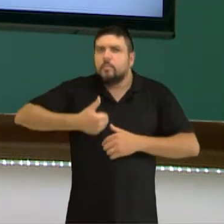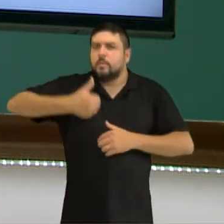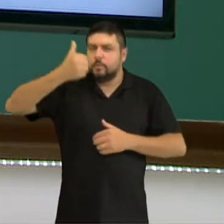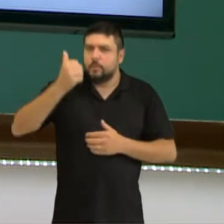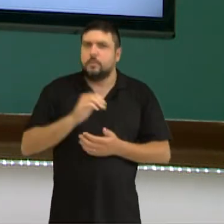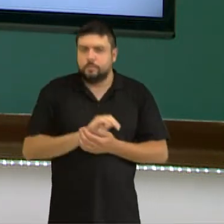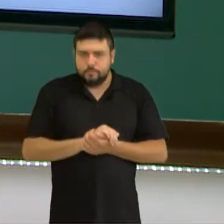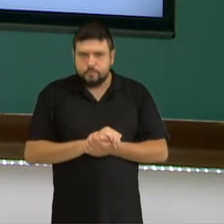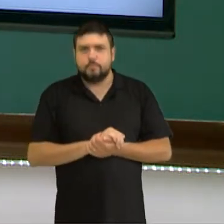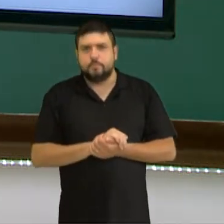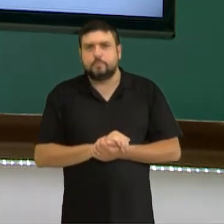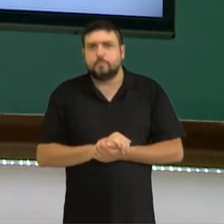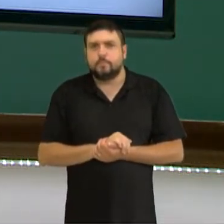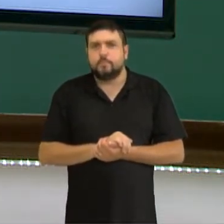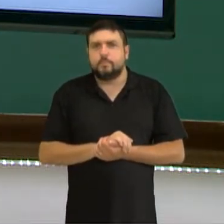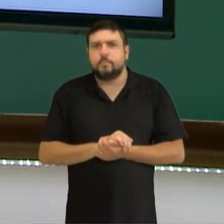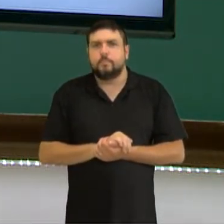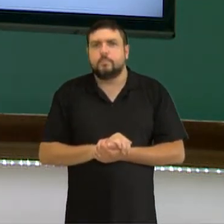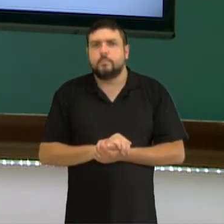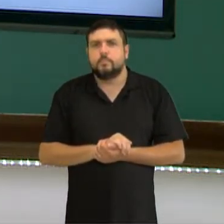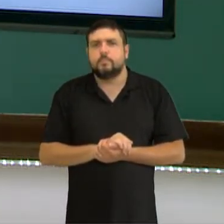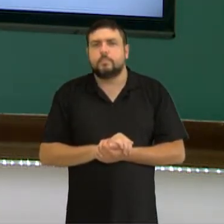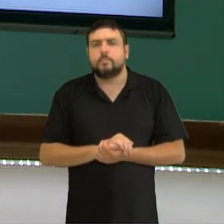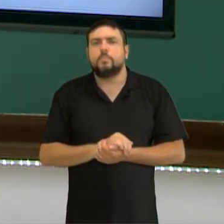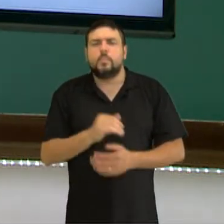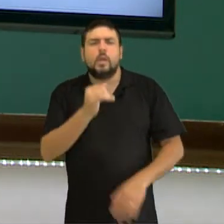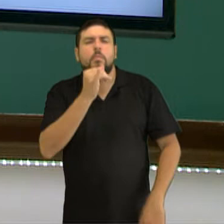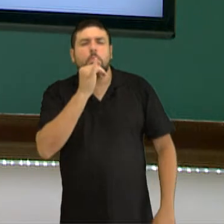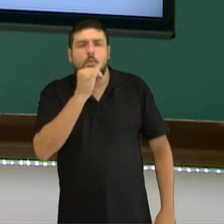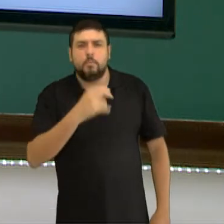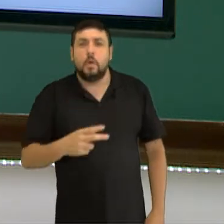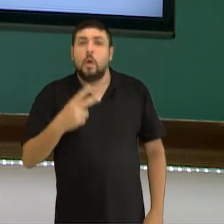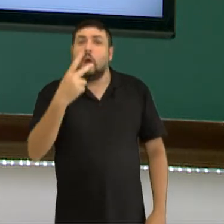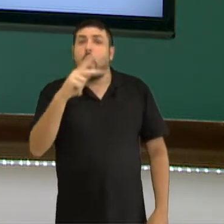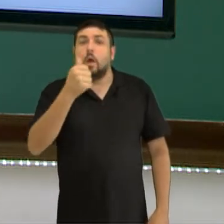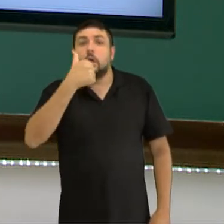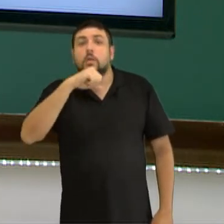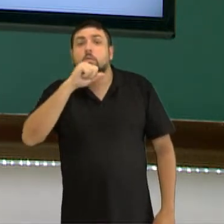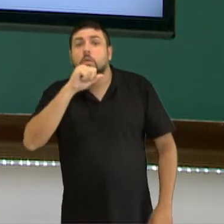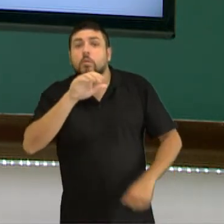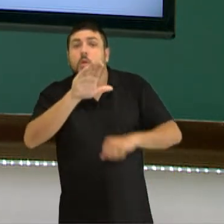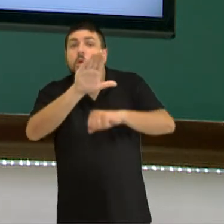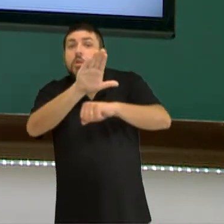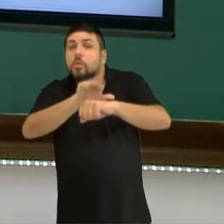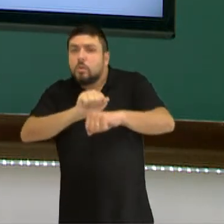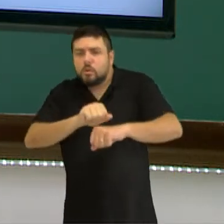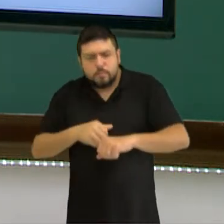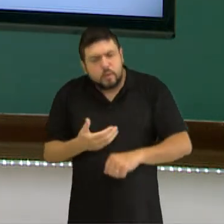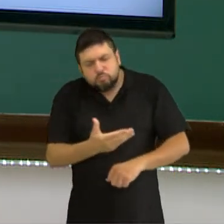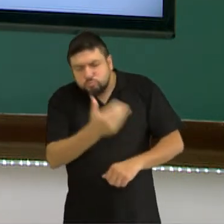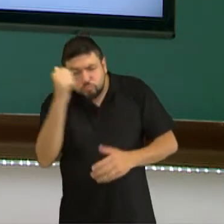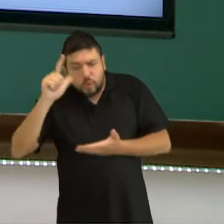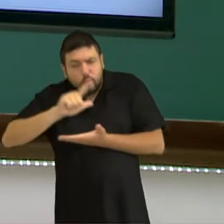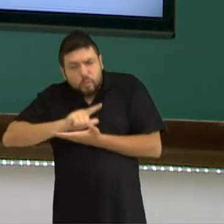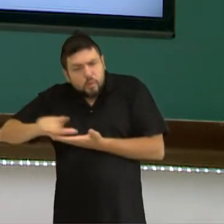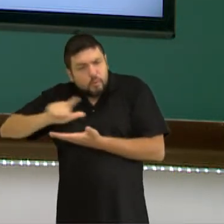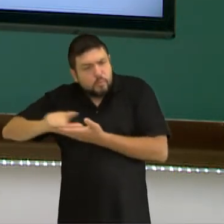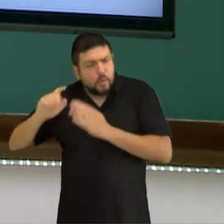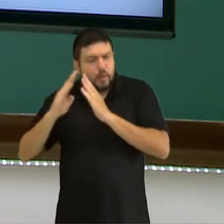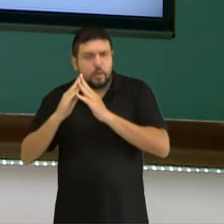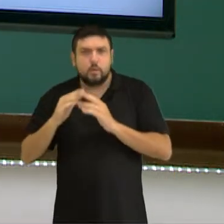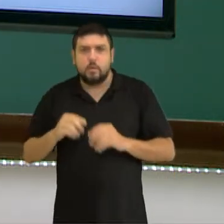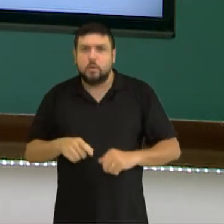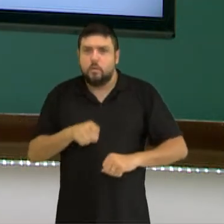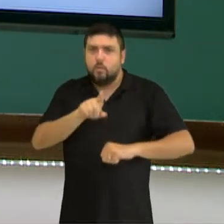aula, mais exemplos para você. Sua mãe pediu para você ajudar na limpeza da casa. Então isso precisa de uma decisão